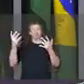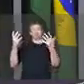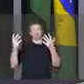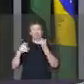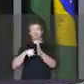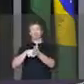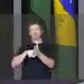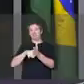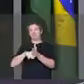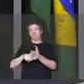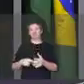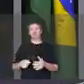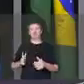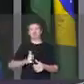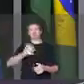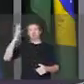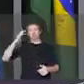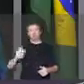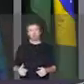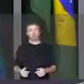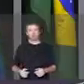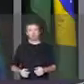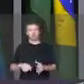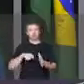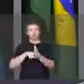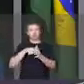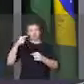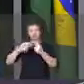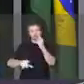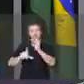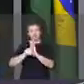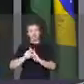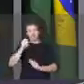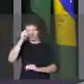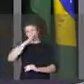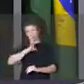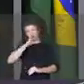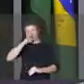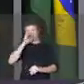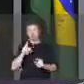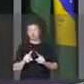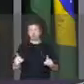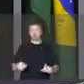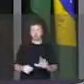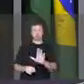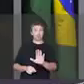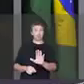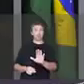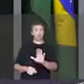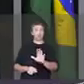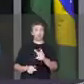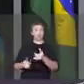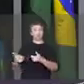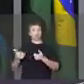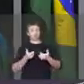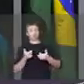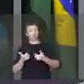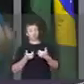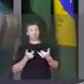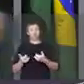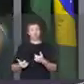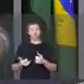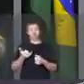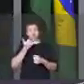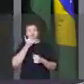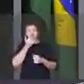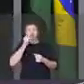inquéritos do fim do mundo, esses inquéritos ilegais e abusivos. Mas nós temos aqui notícias de anistias que